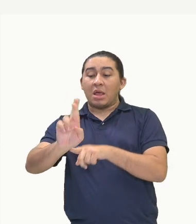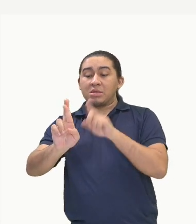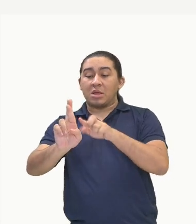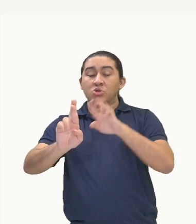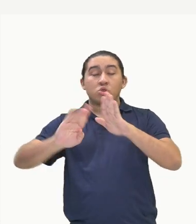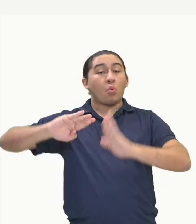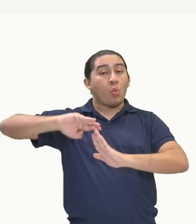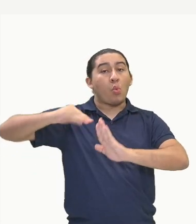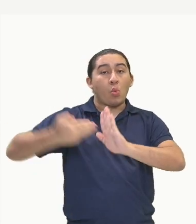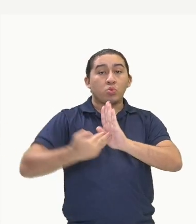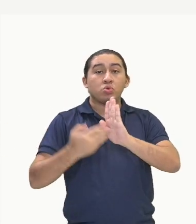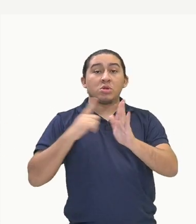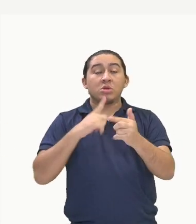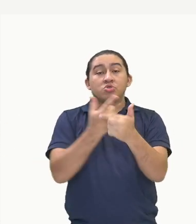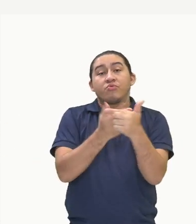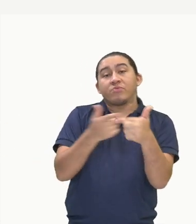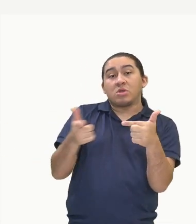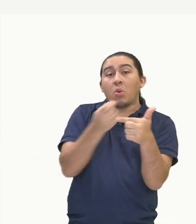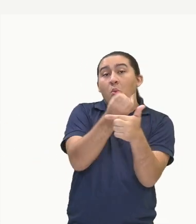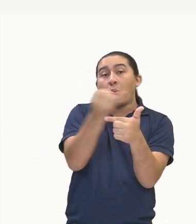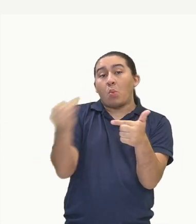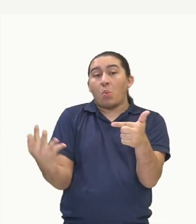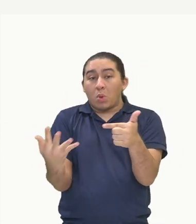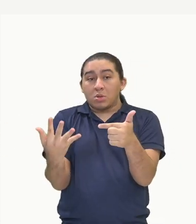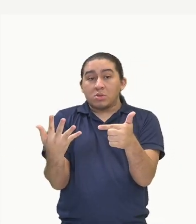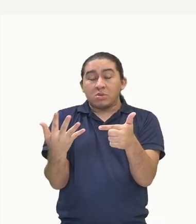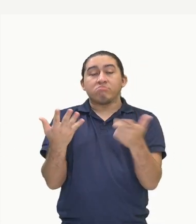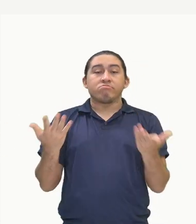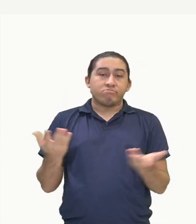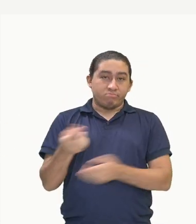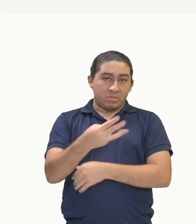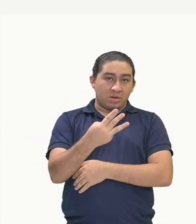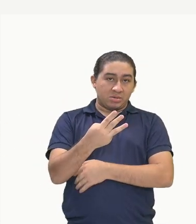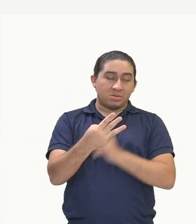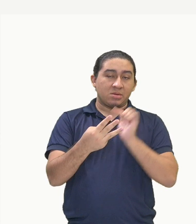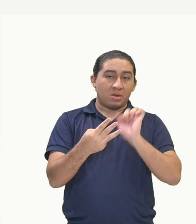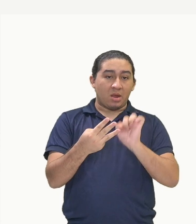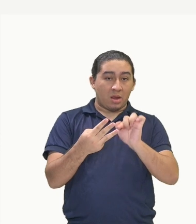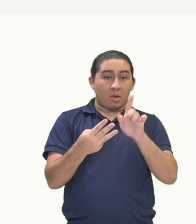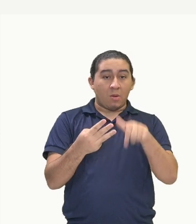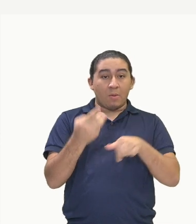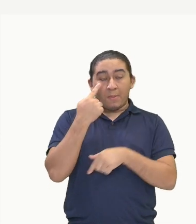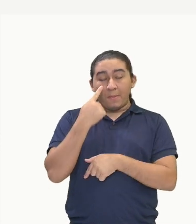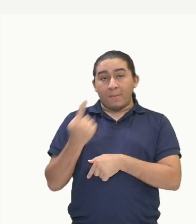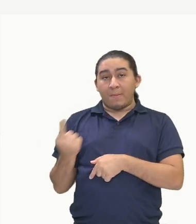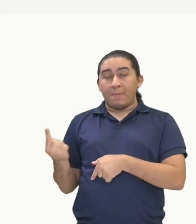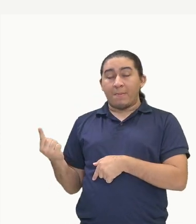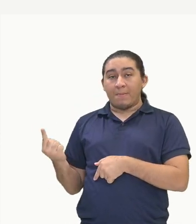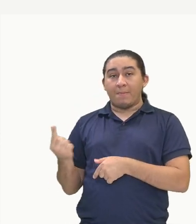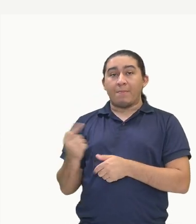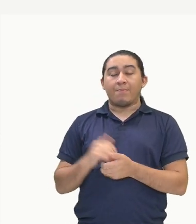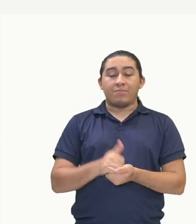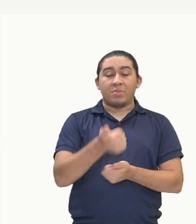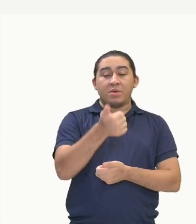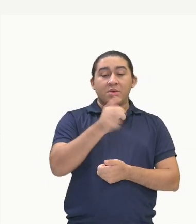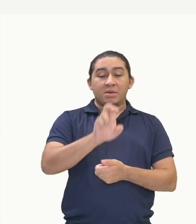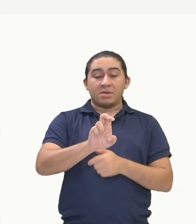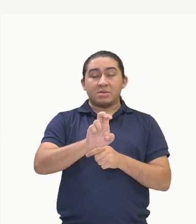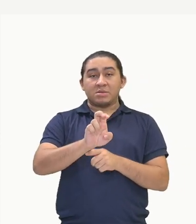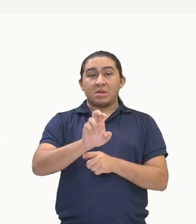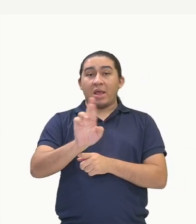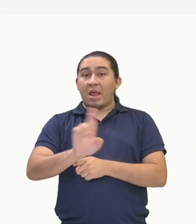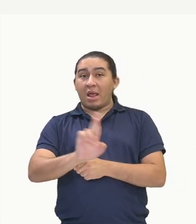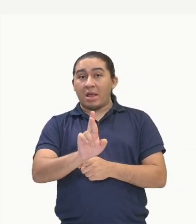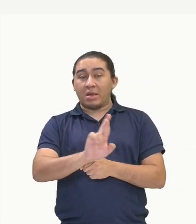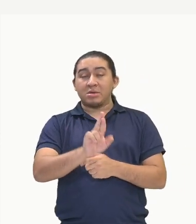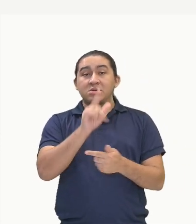estar dividido em quantas partes iguais? Olha o denominador, em 3, que é a nossa figura aqui, ó. R$15 dividido em 3